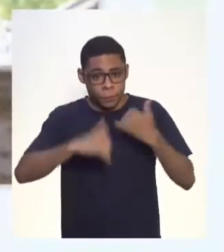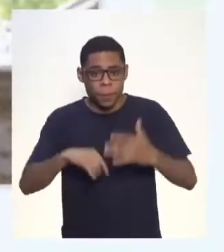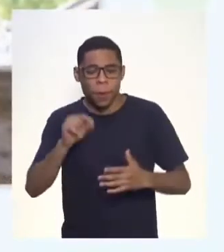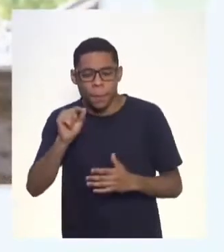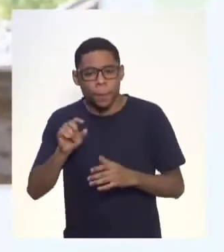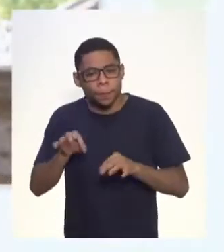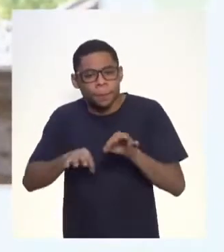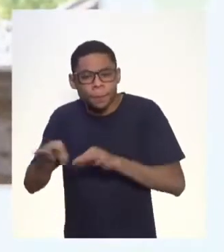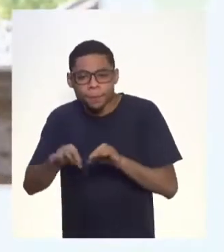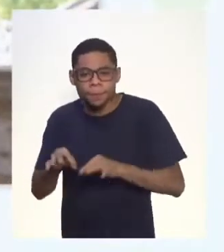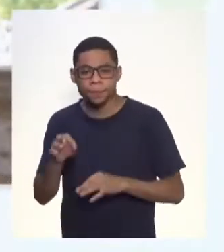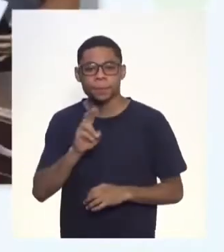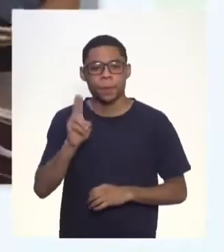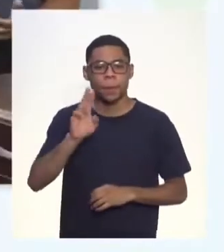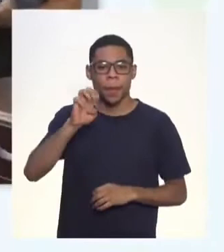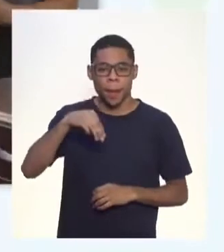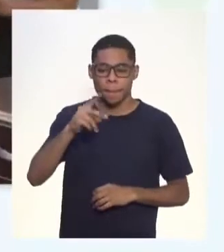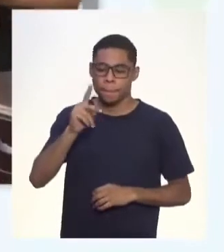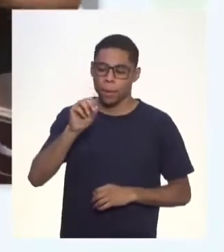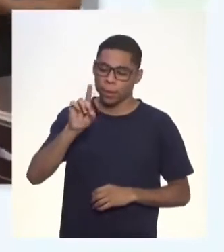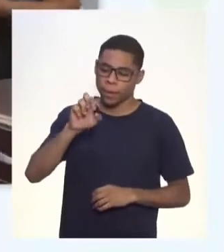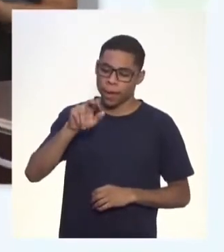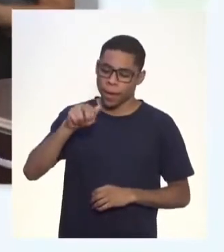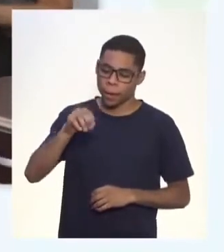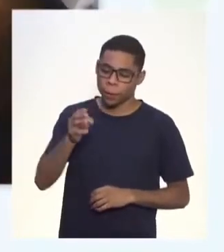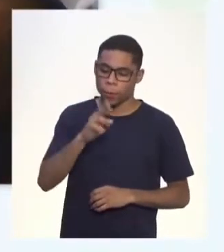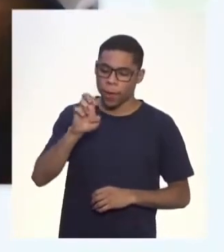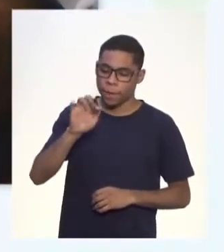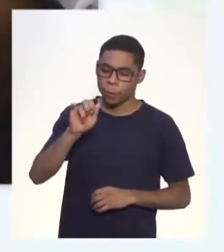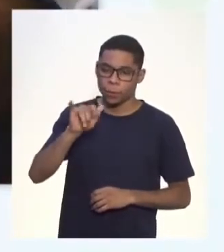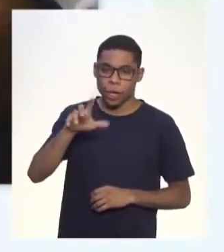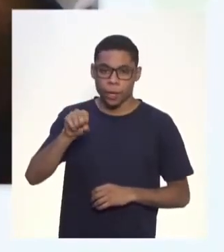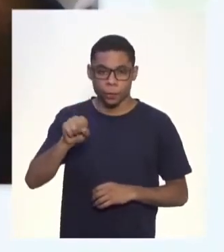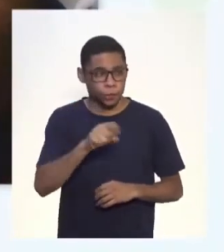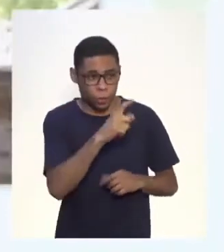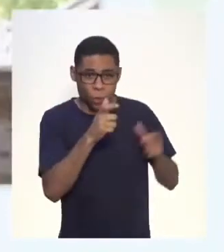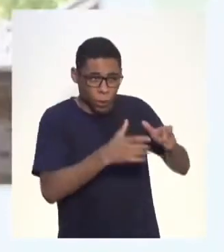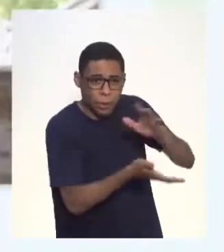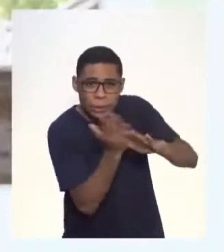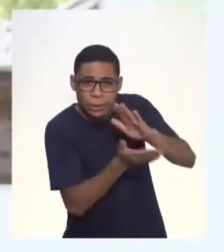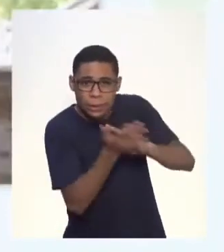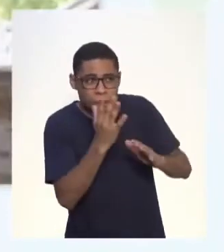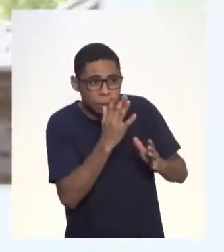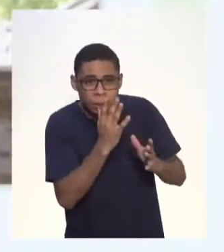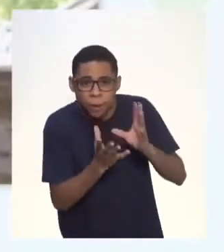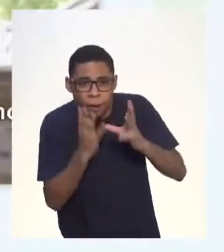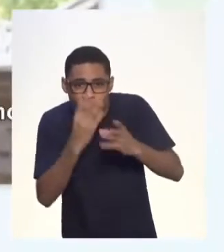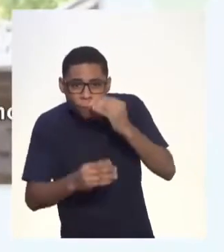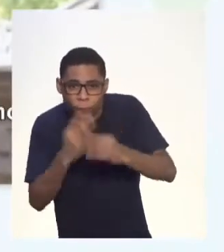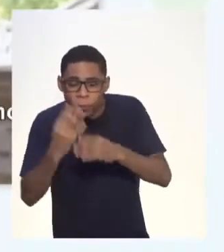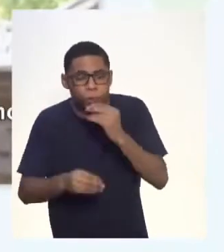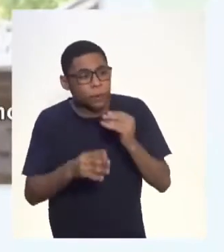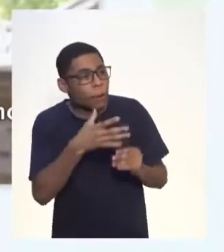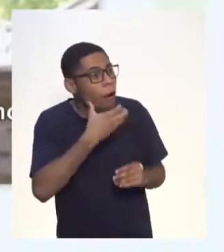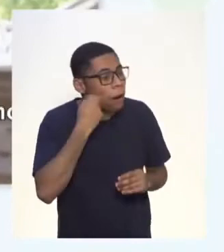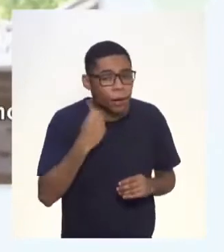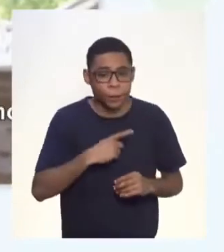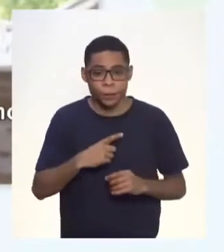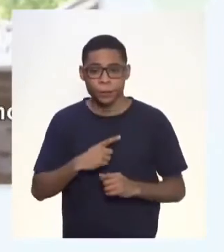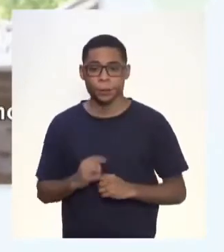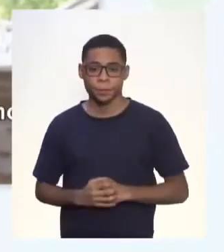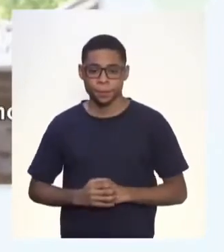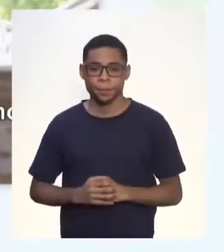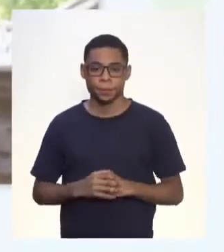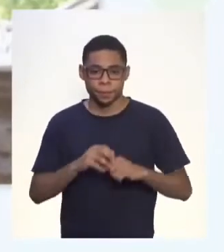projeto Empoderando Refugiadas. O projeto ele visa empoderar mulheres em situação de refúgio através da inserção